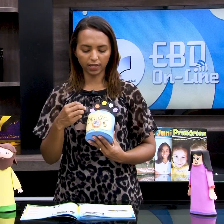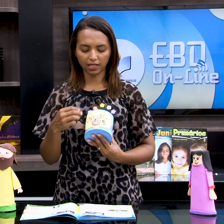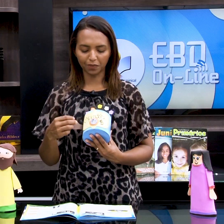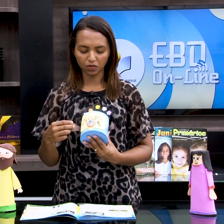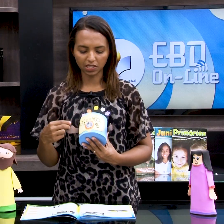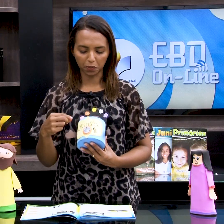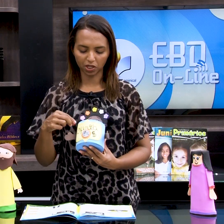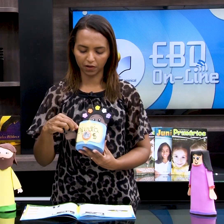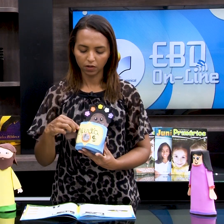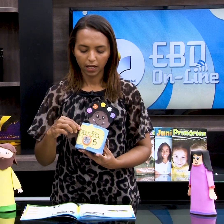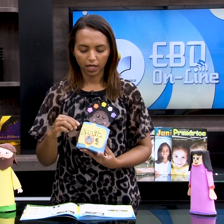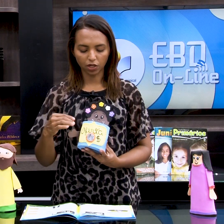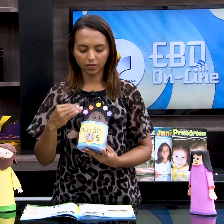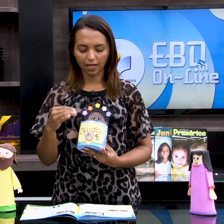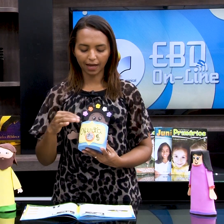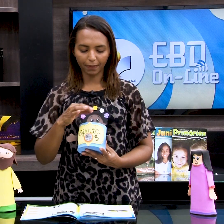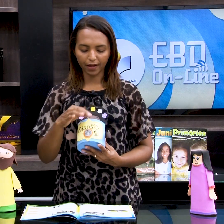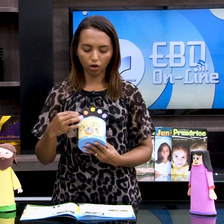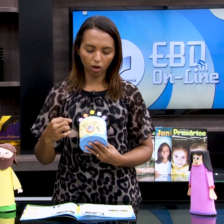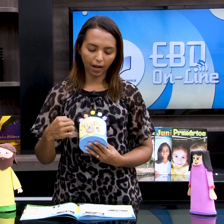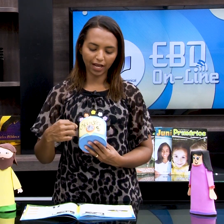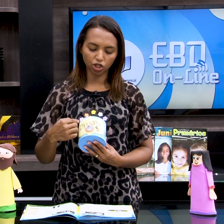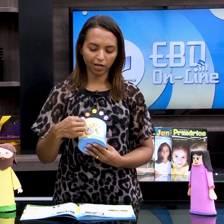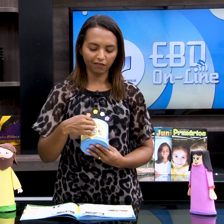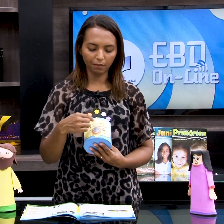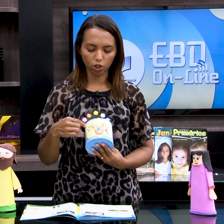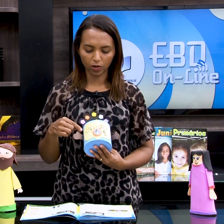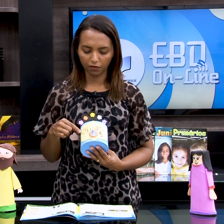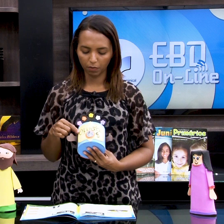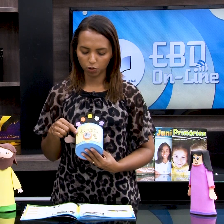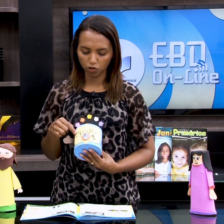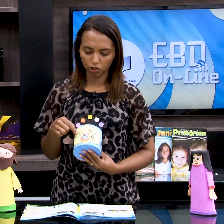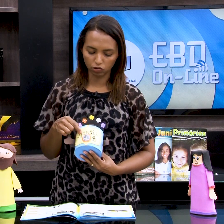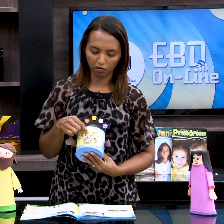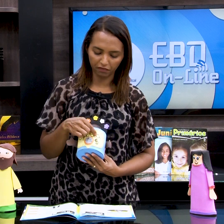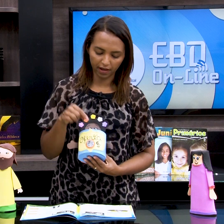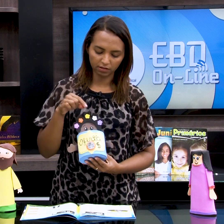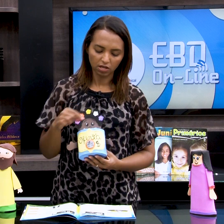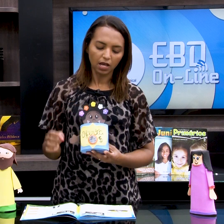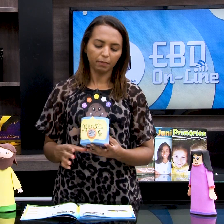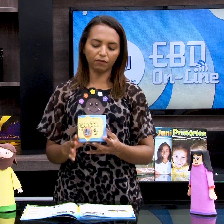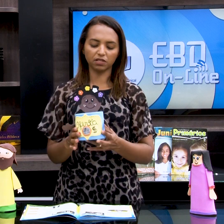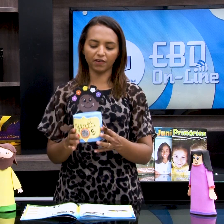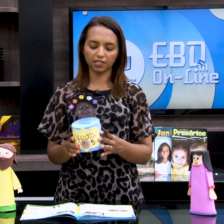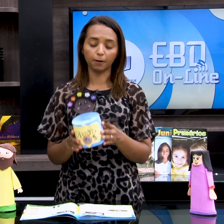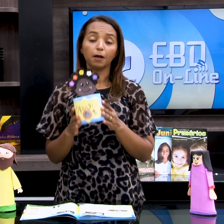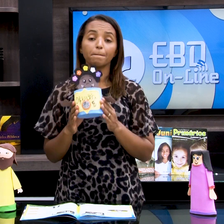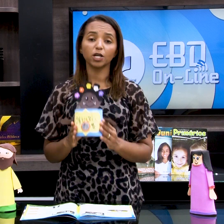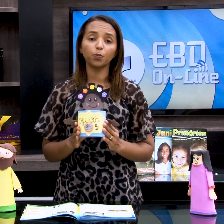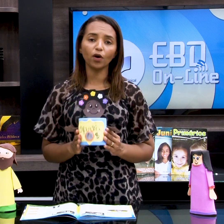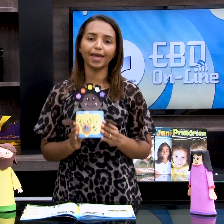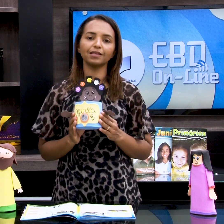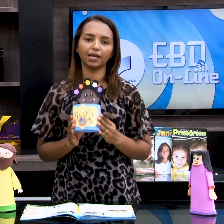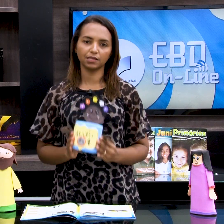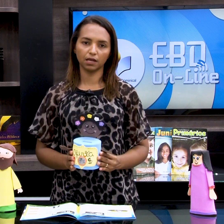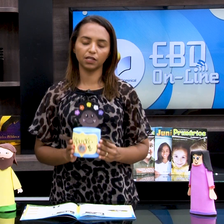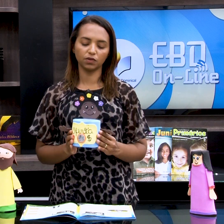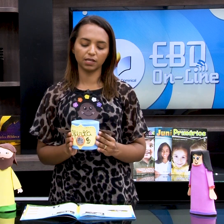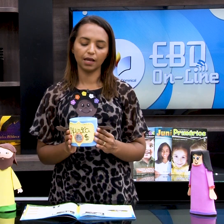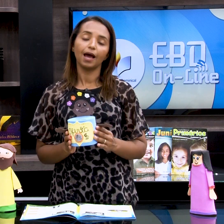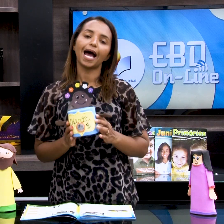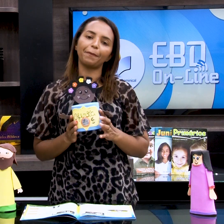molde porque esse aqui é muito simples tá vendo É só você encapar e colocar e escrever mesmo aqui foi mesmo escrito ofertas para você fazer mas por que é